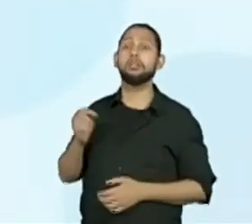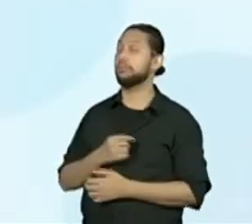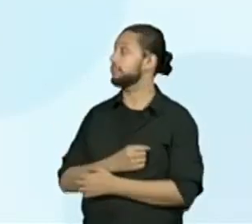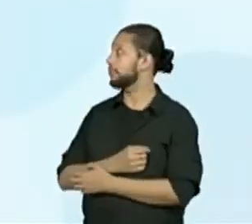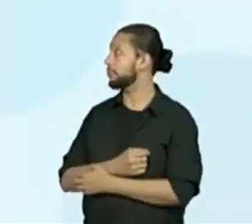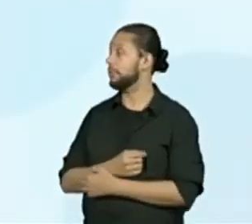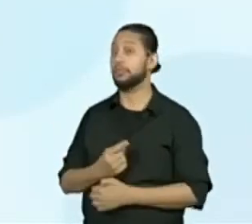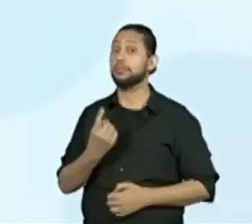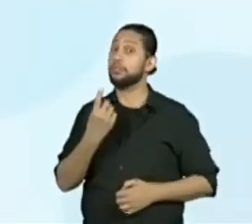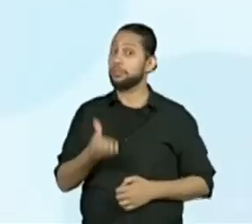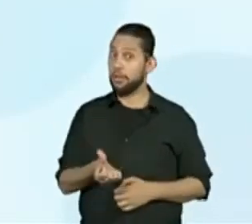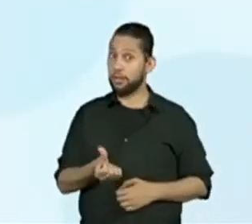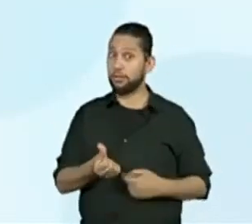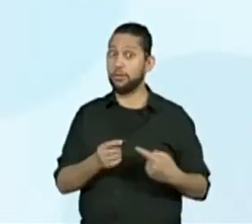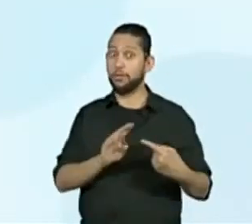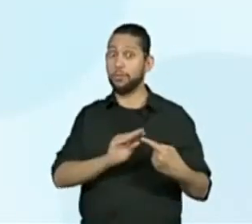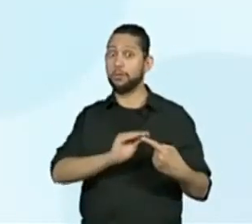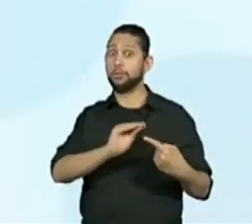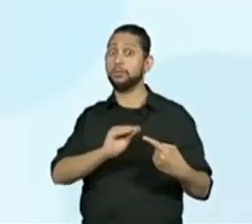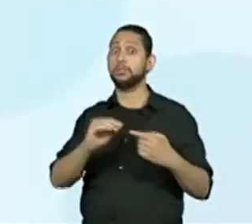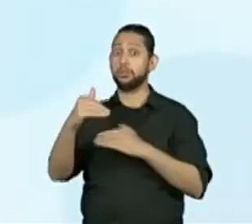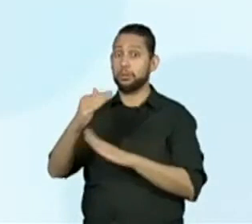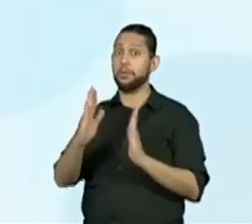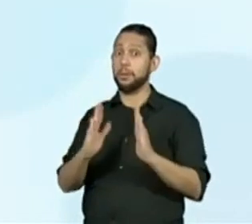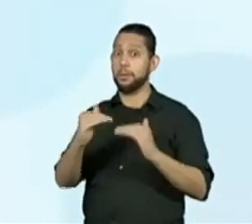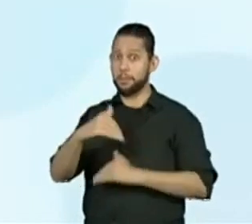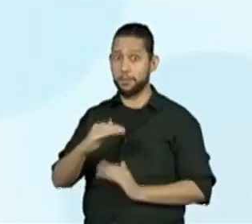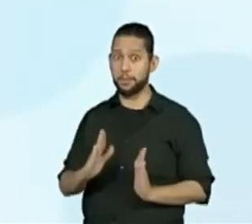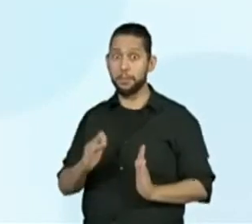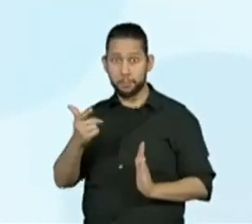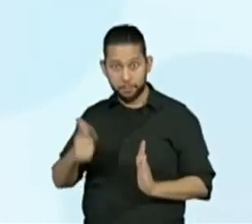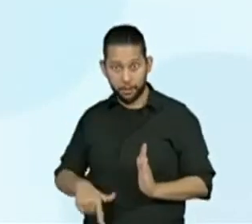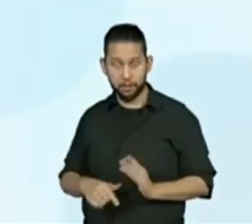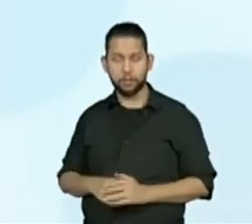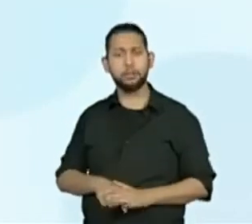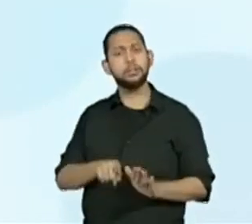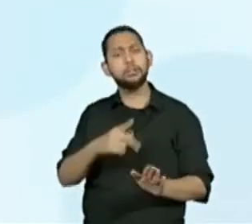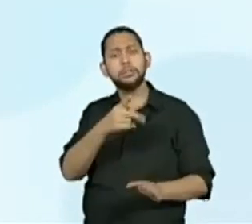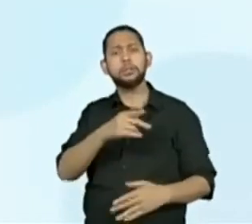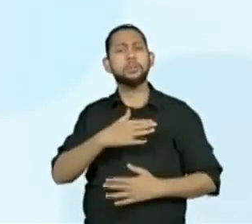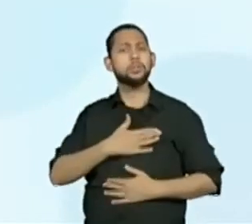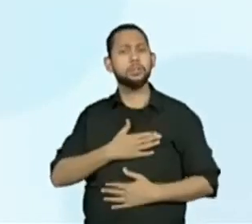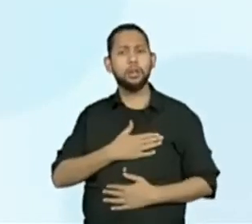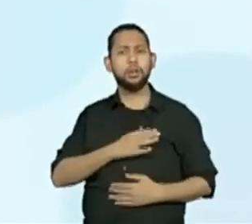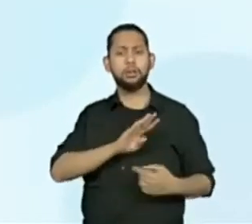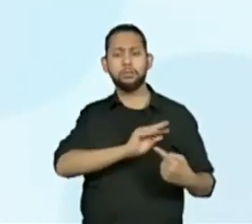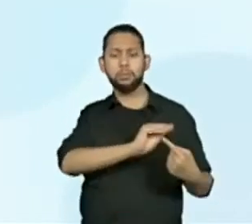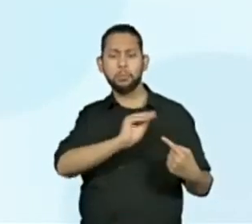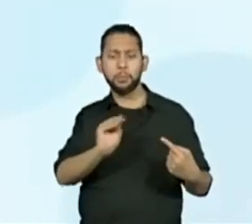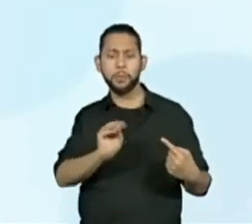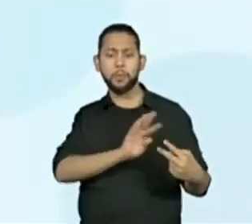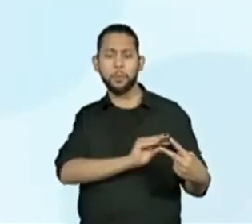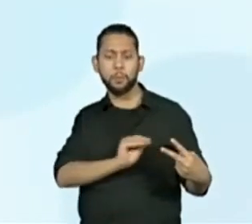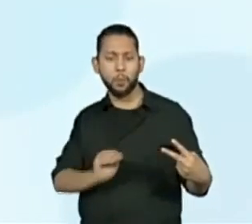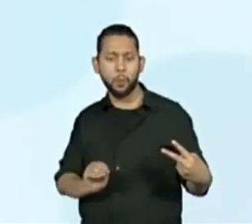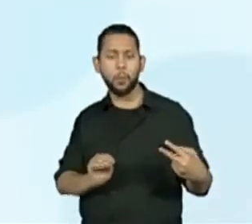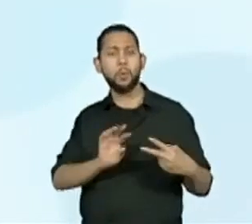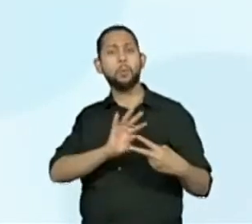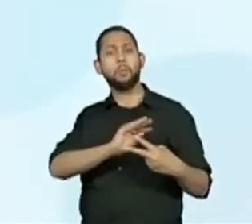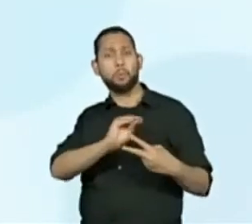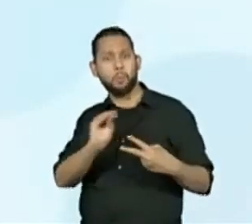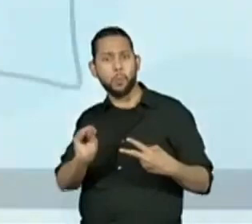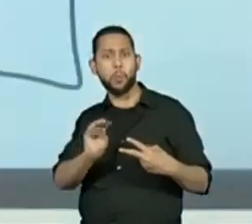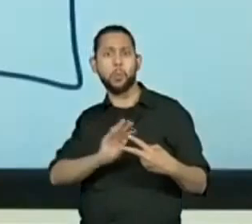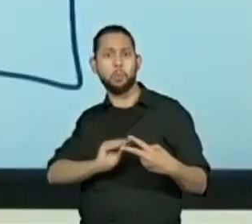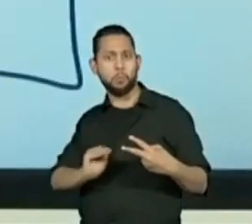vou jogar mais duas caixinhas aí você pode ir bem devagarinho colocando só o 10 e aí